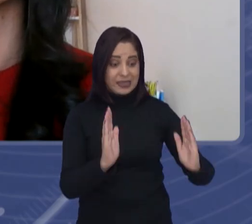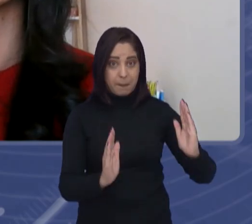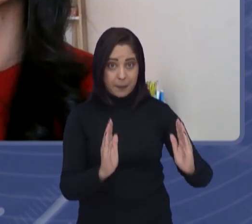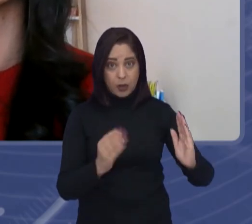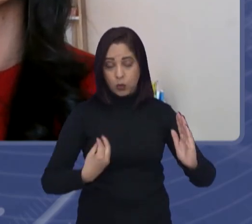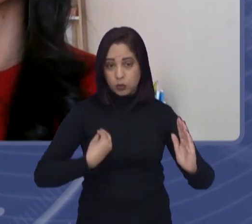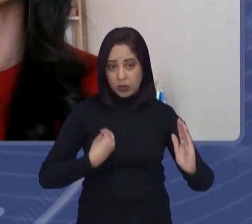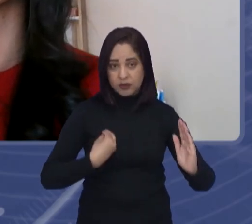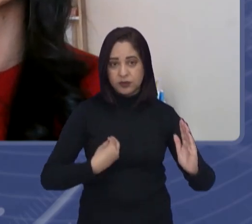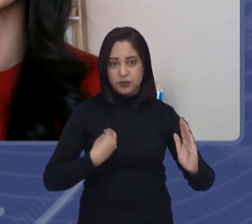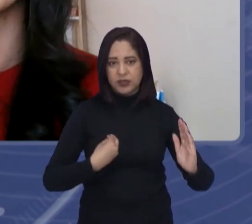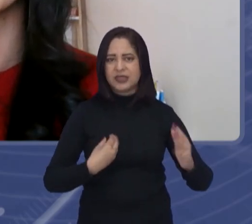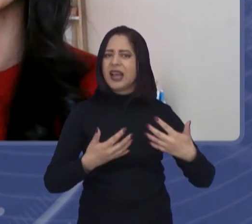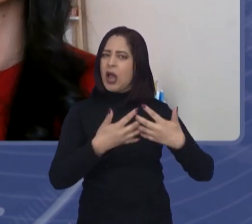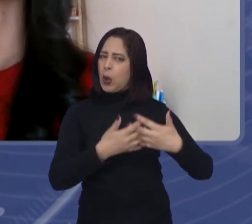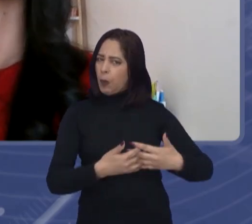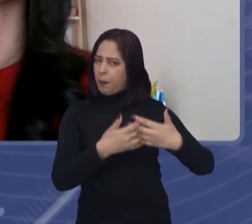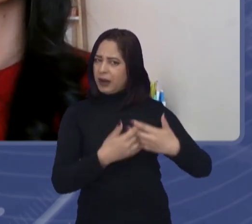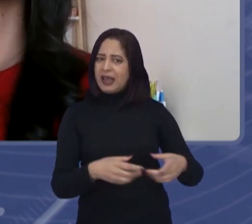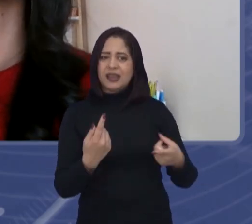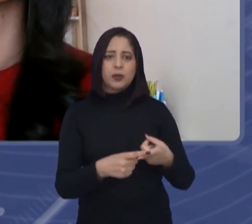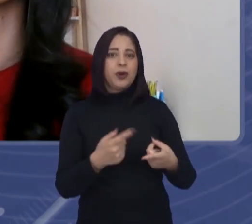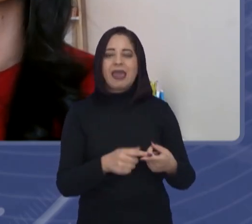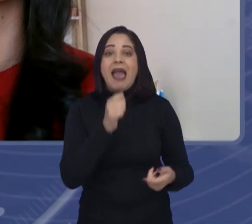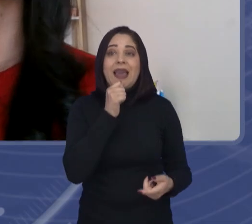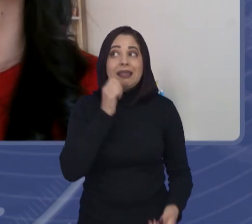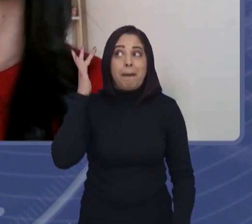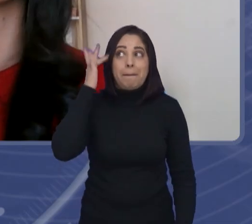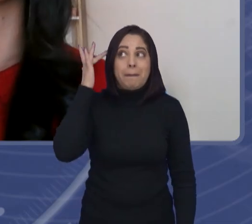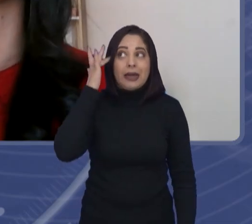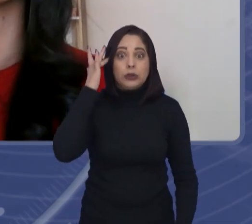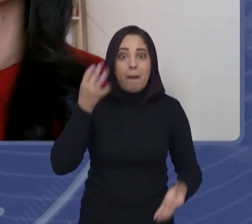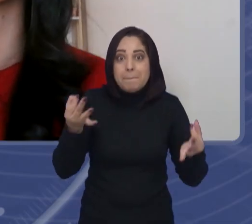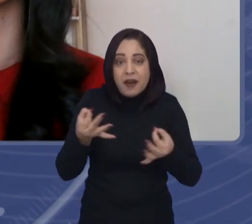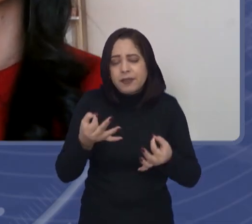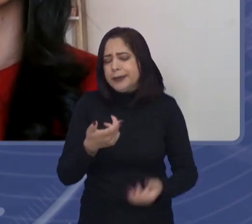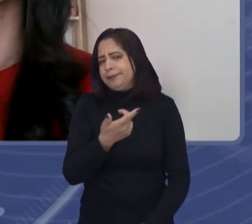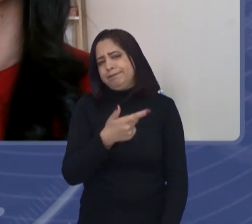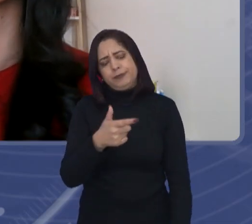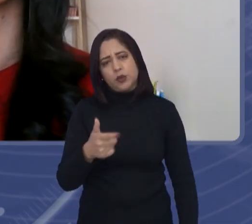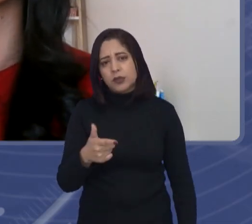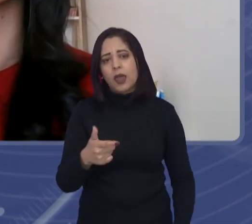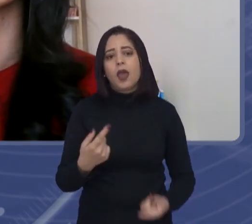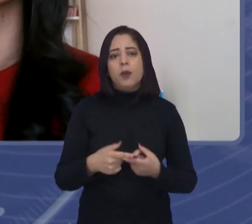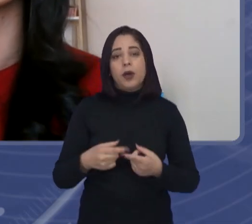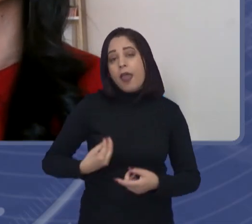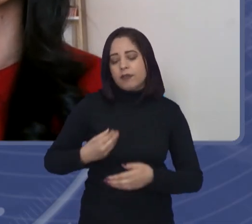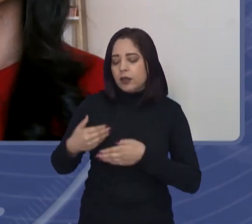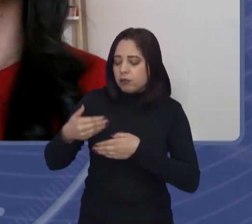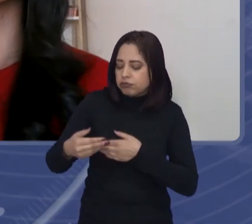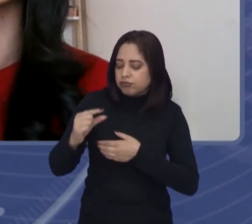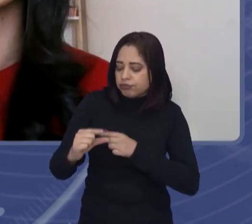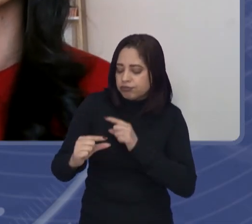que às vezes acaba sendo mais complicado justamente porque não tem toda a maturidade, né, que você vai realmente adquirindo ao longo da vida, né,